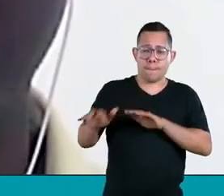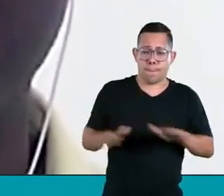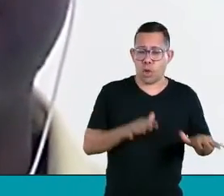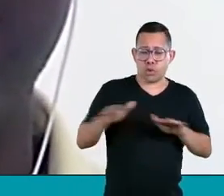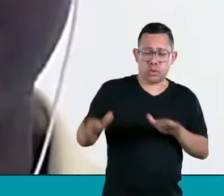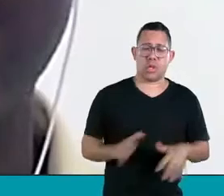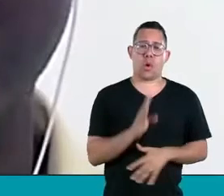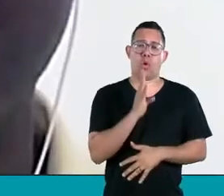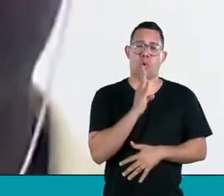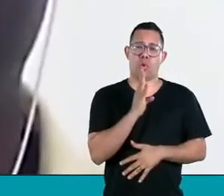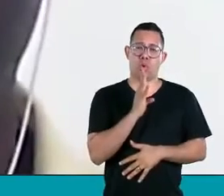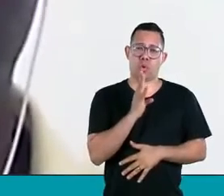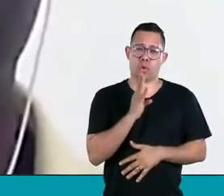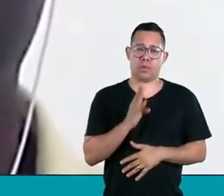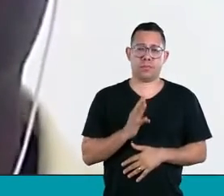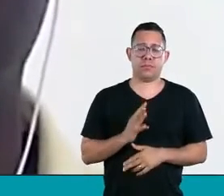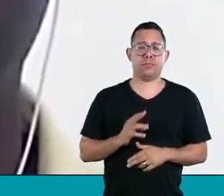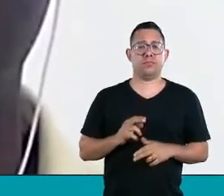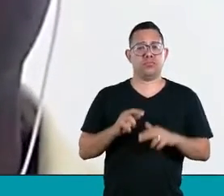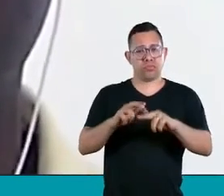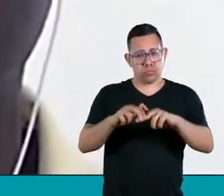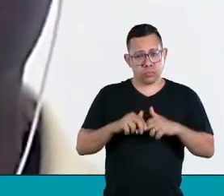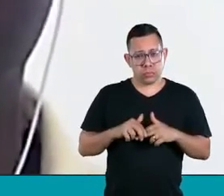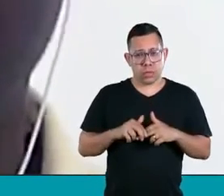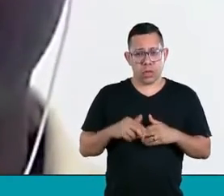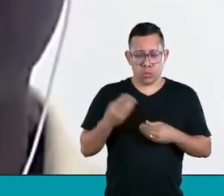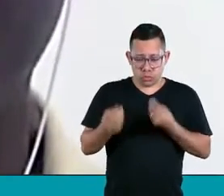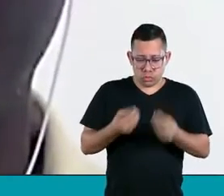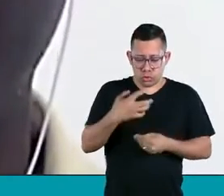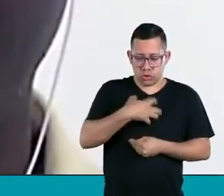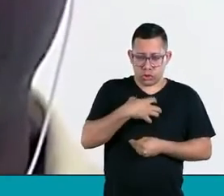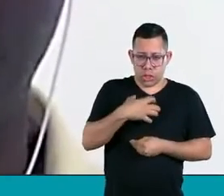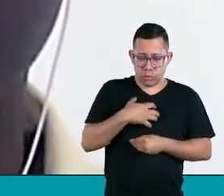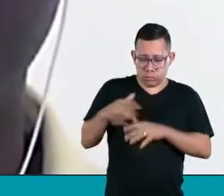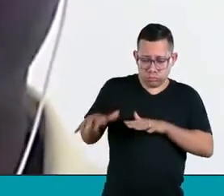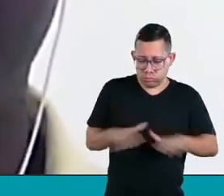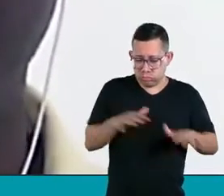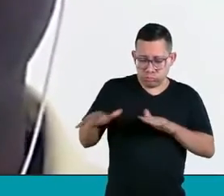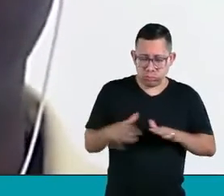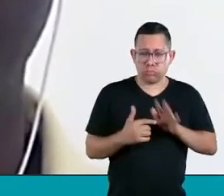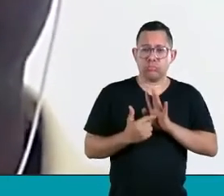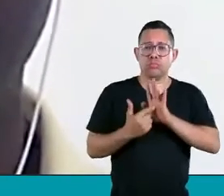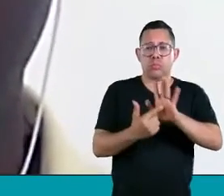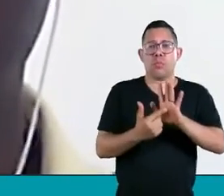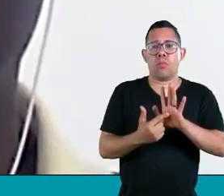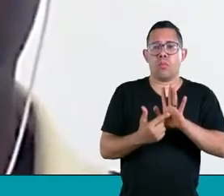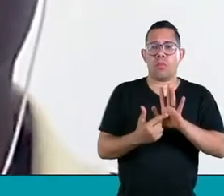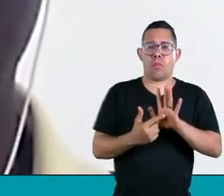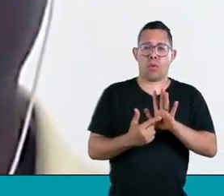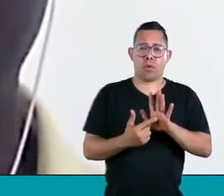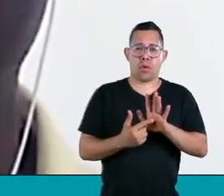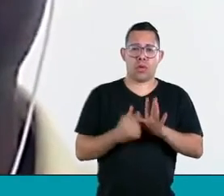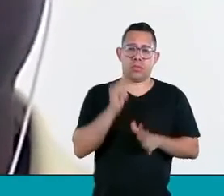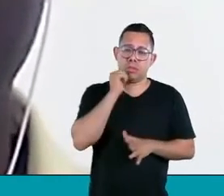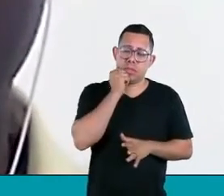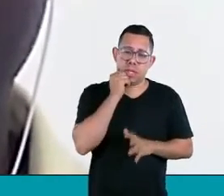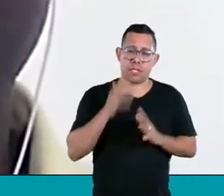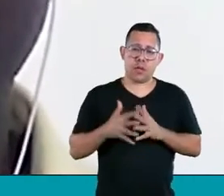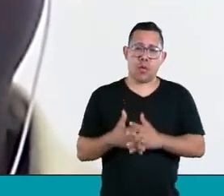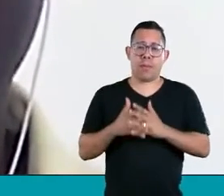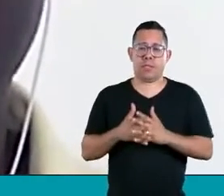as bases em que as ciências, da forma como foram produzidas, não respondem aos objetivos de uma ciência da